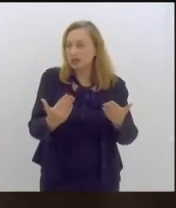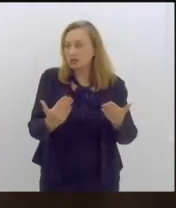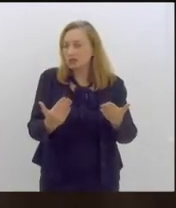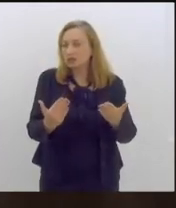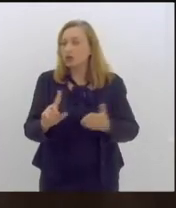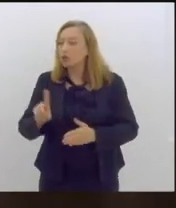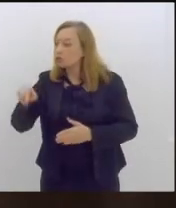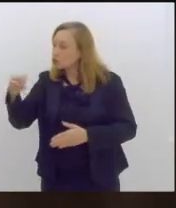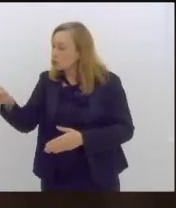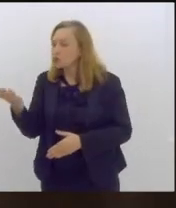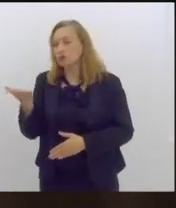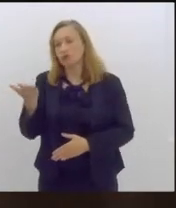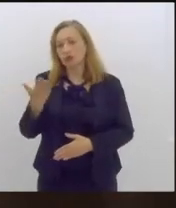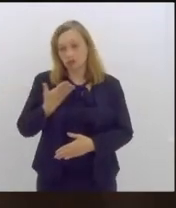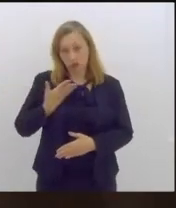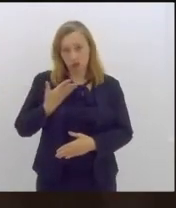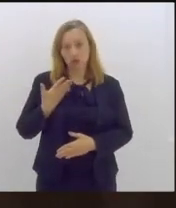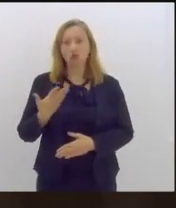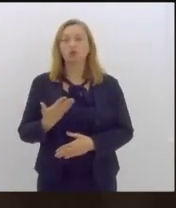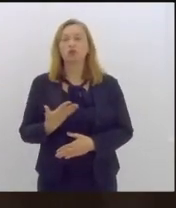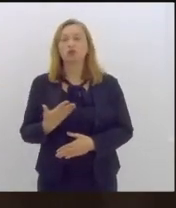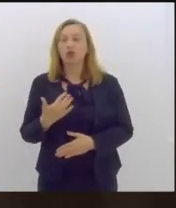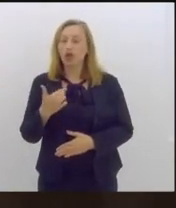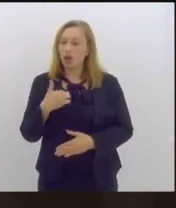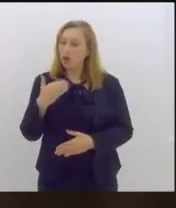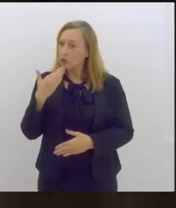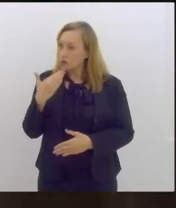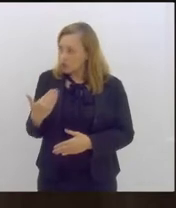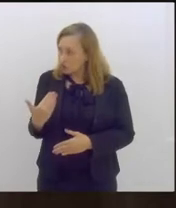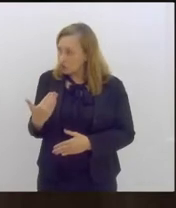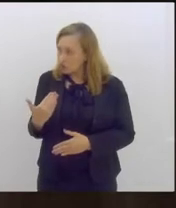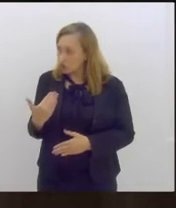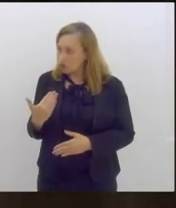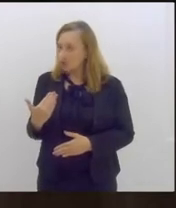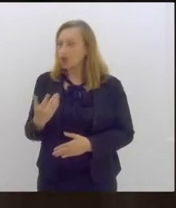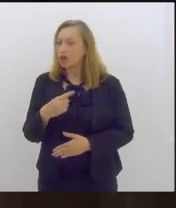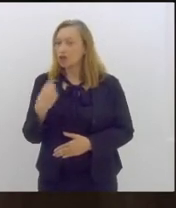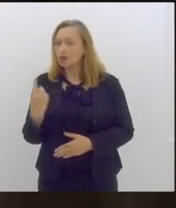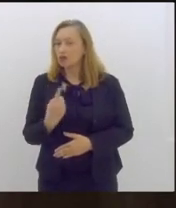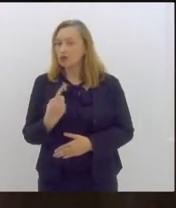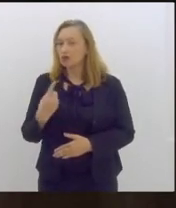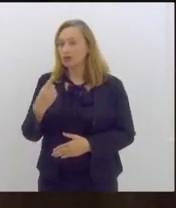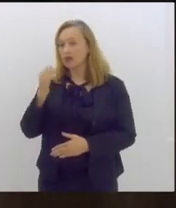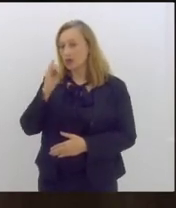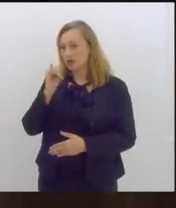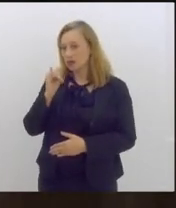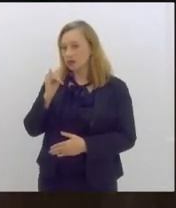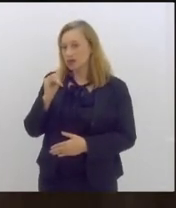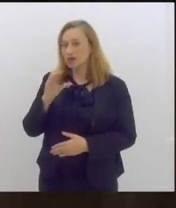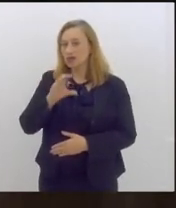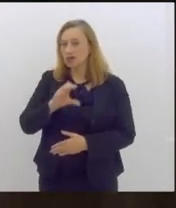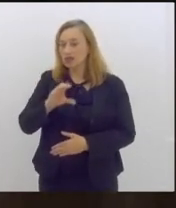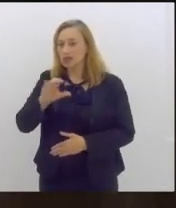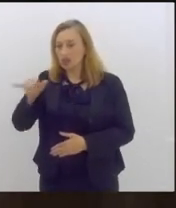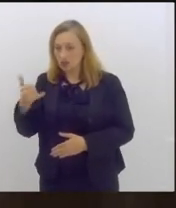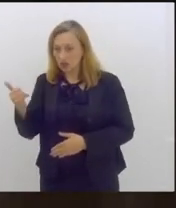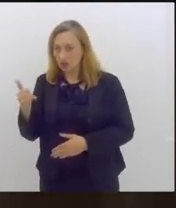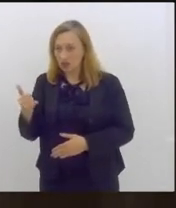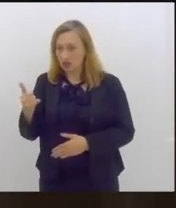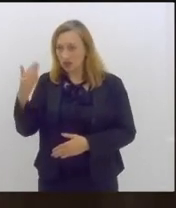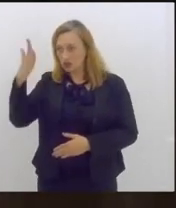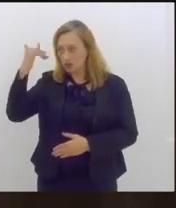outros companheiros Eu Vou sugerir a o redator oficial da ccj e